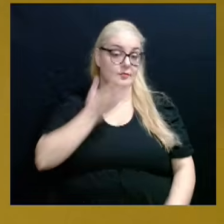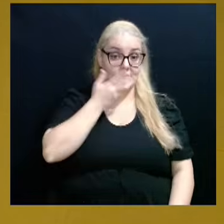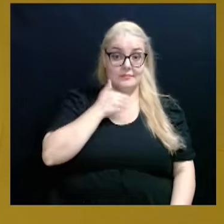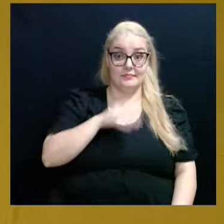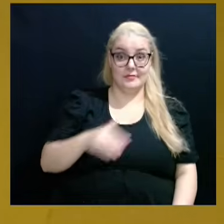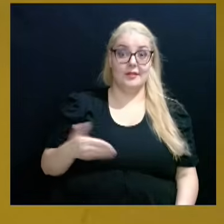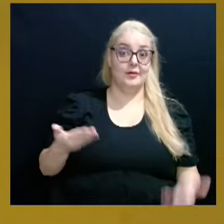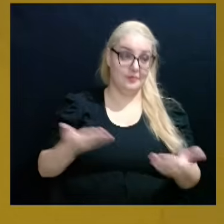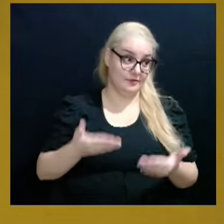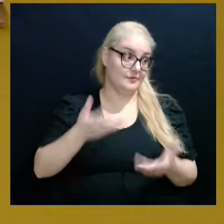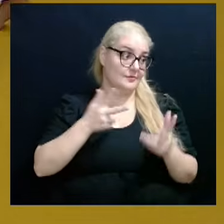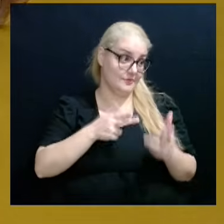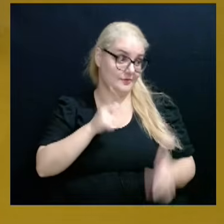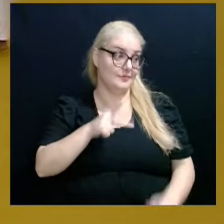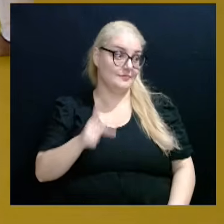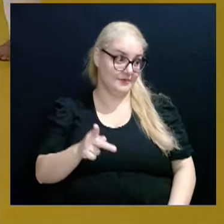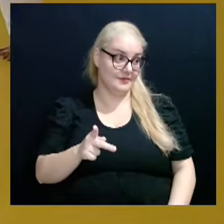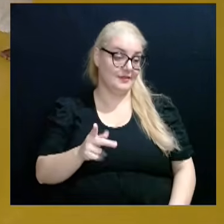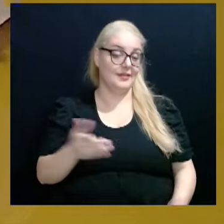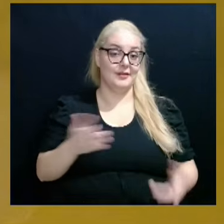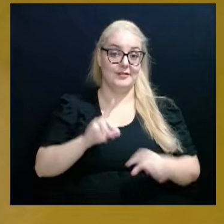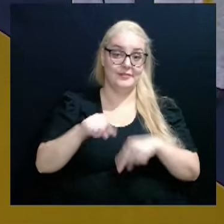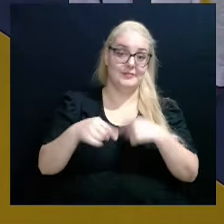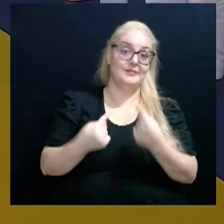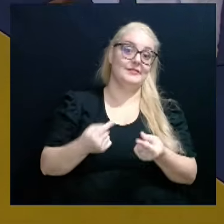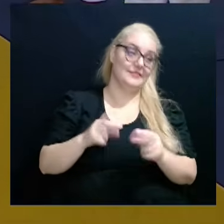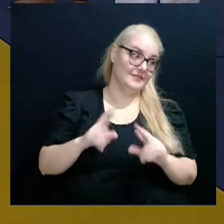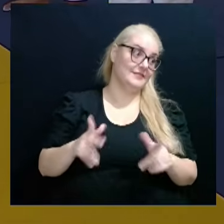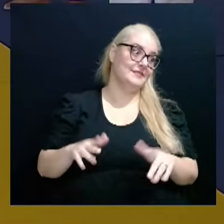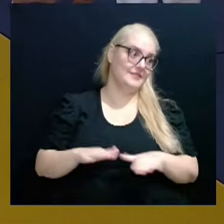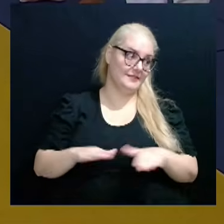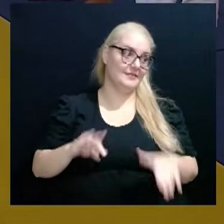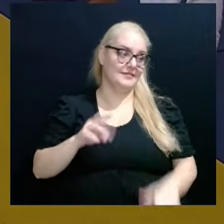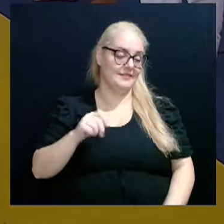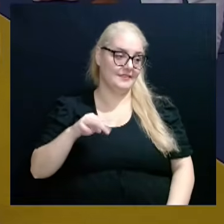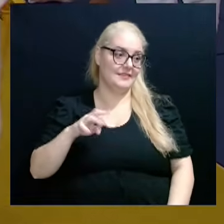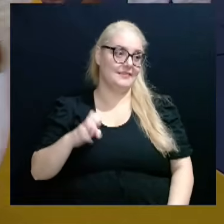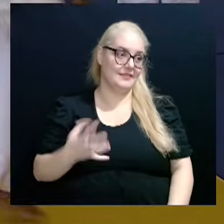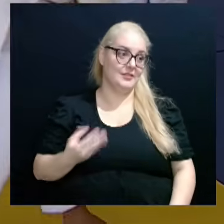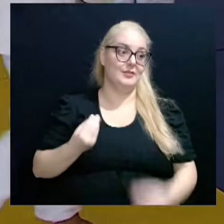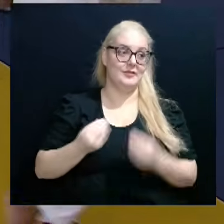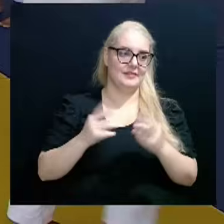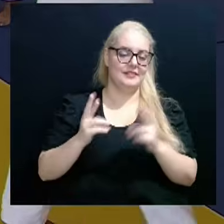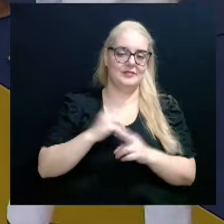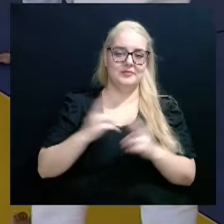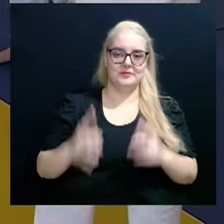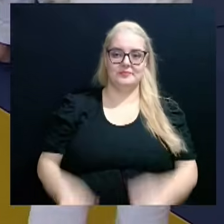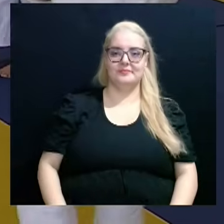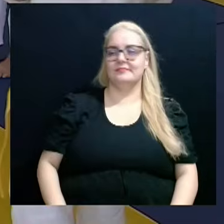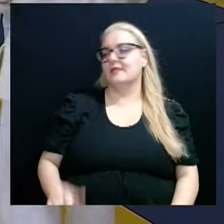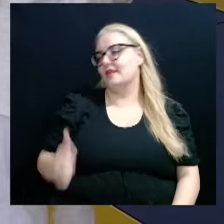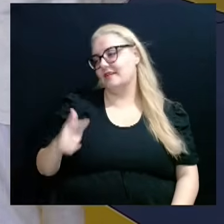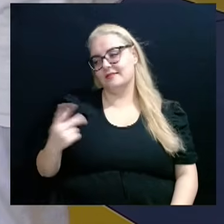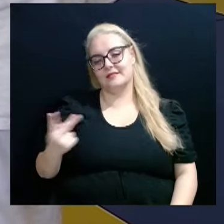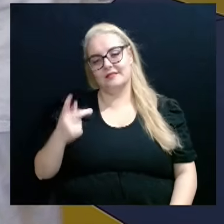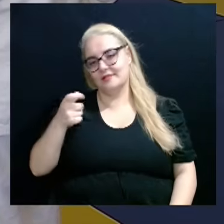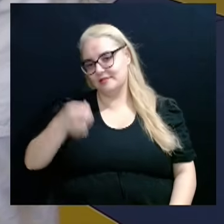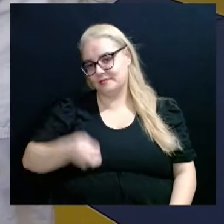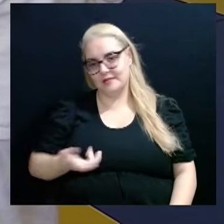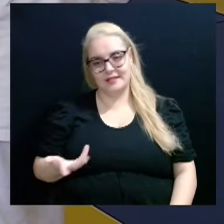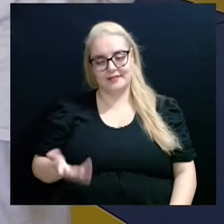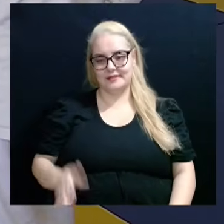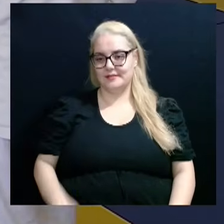professor do outro lado, né, desse trabalho, como é que é essa relação? É uma coisa que não tem preço. Eu